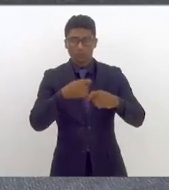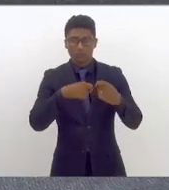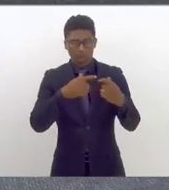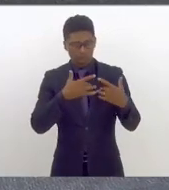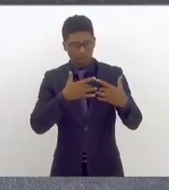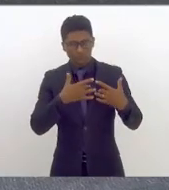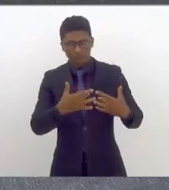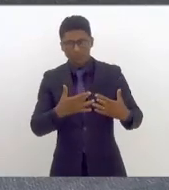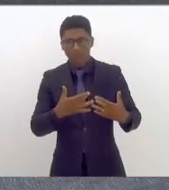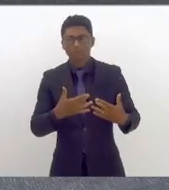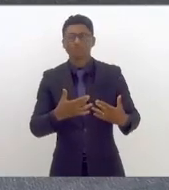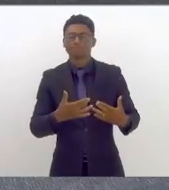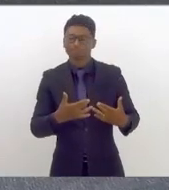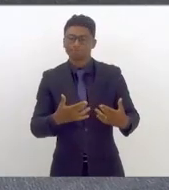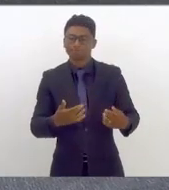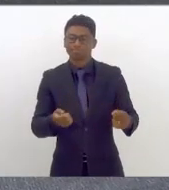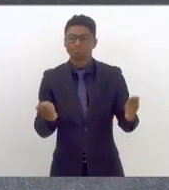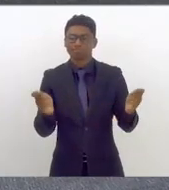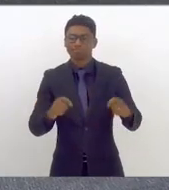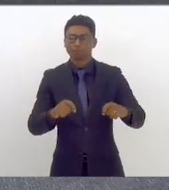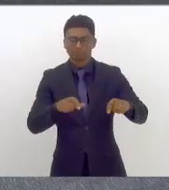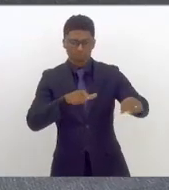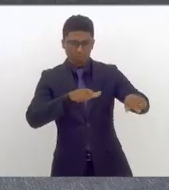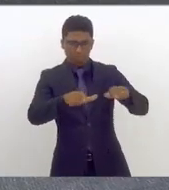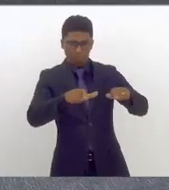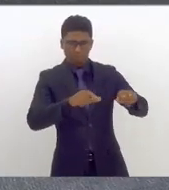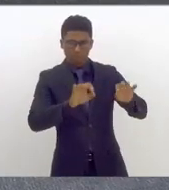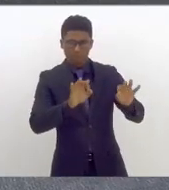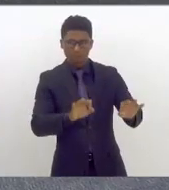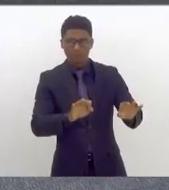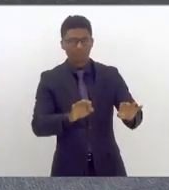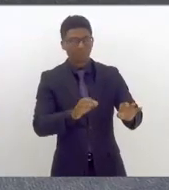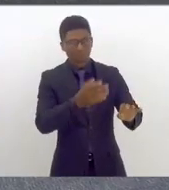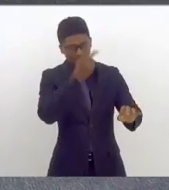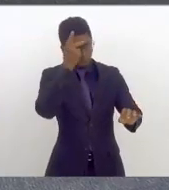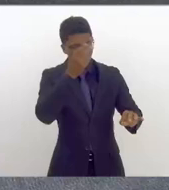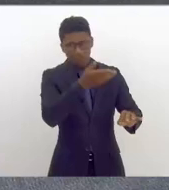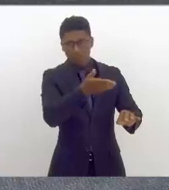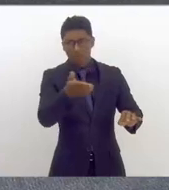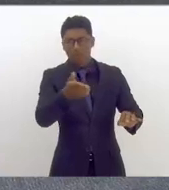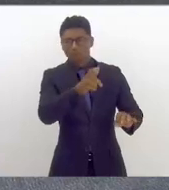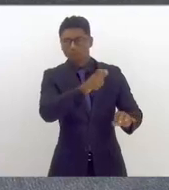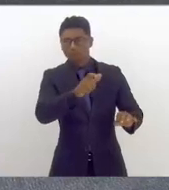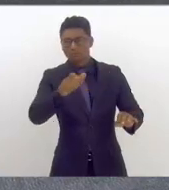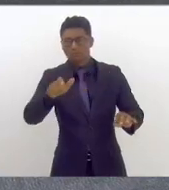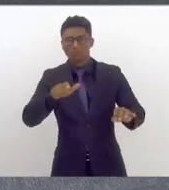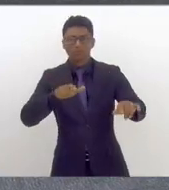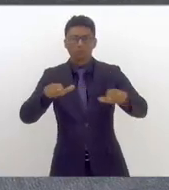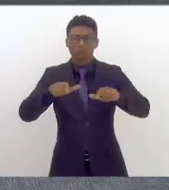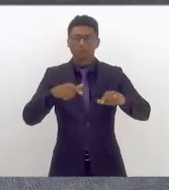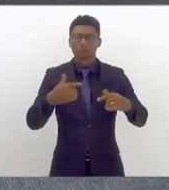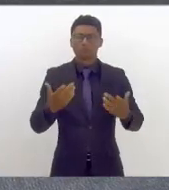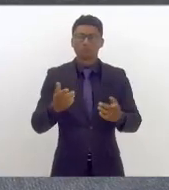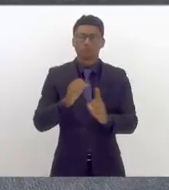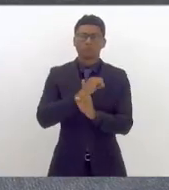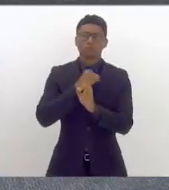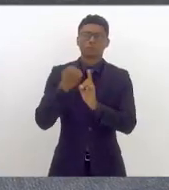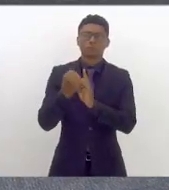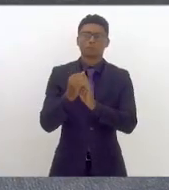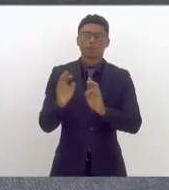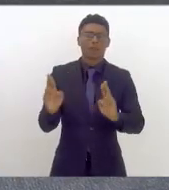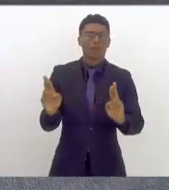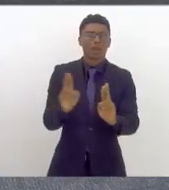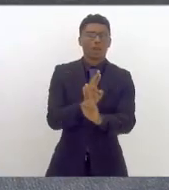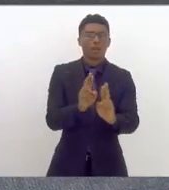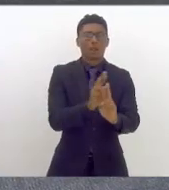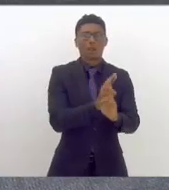ela é a construção de uma alternativa de trabalho digno, de autonomia, de engendramento de outras relações sociais que não marcadas